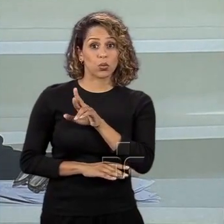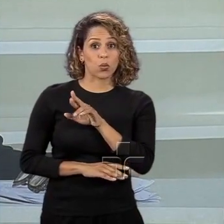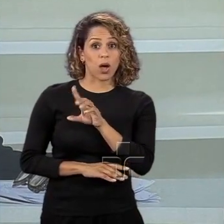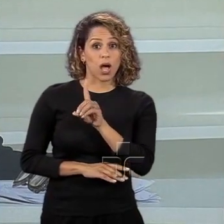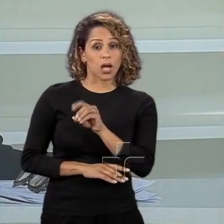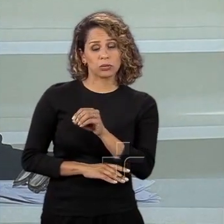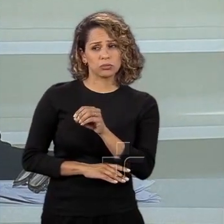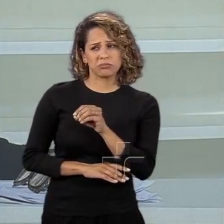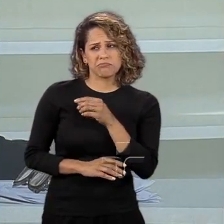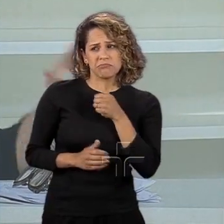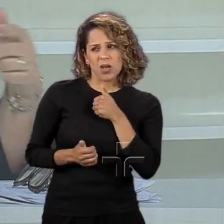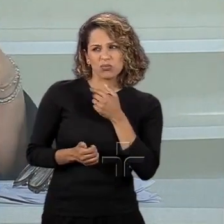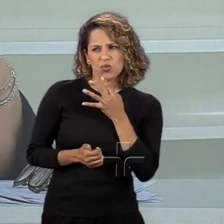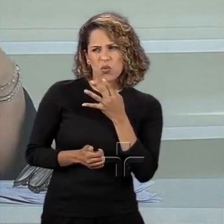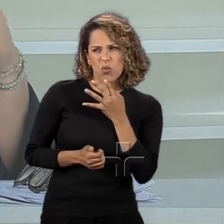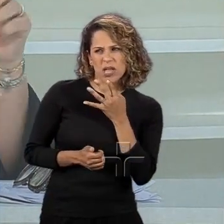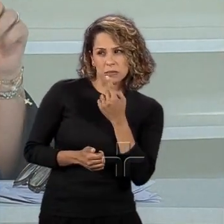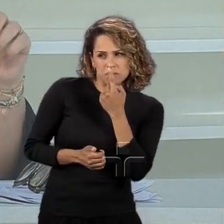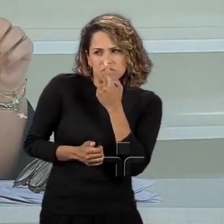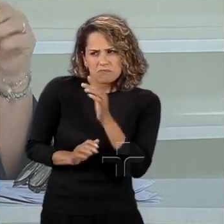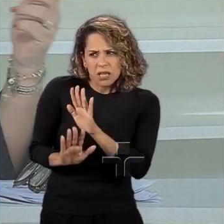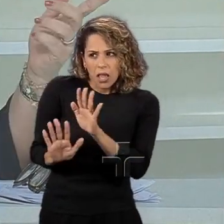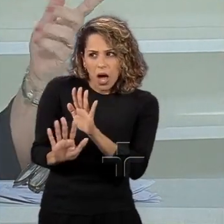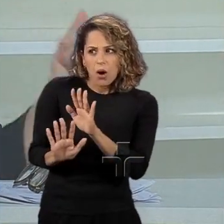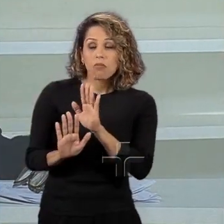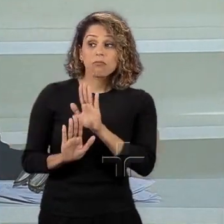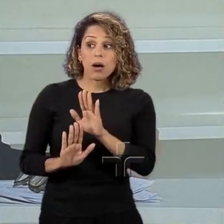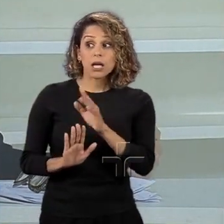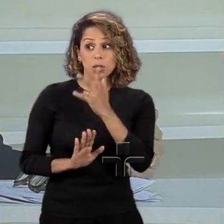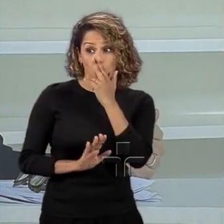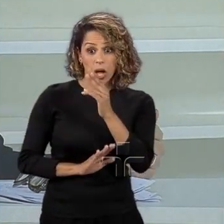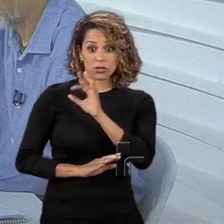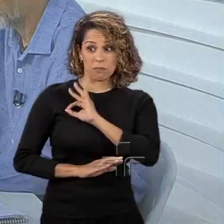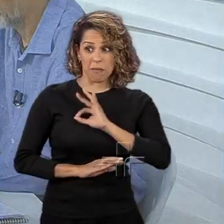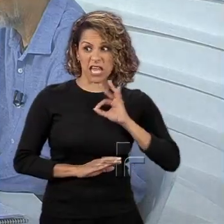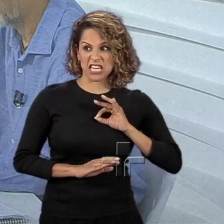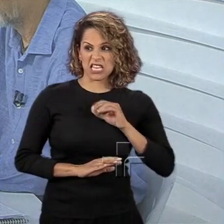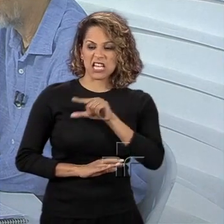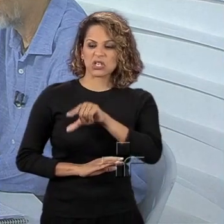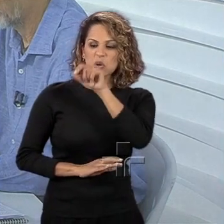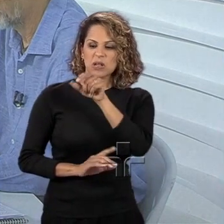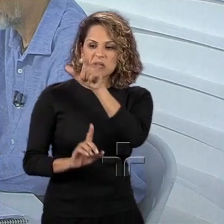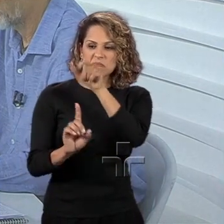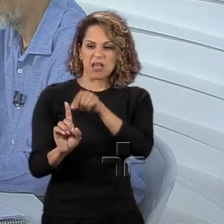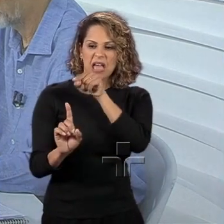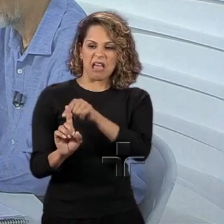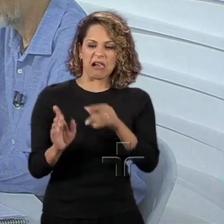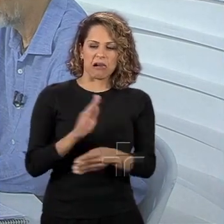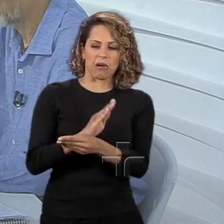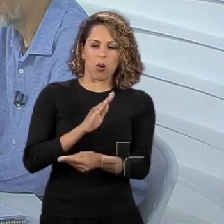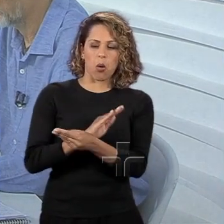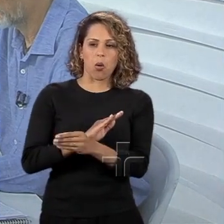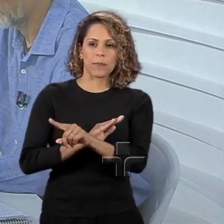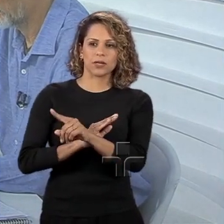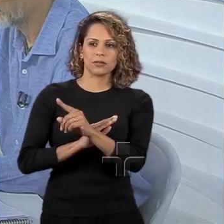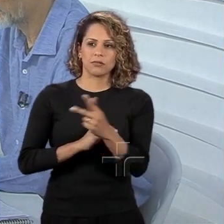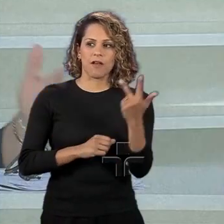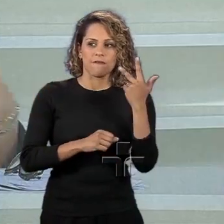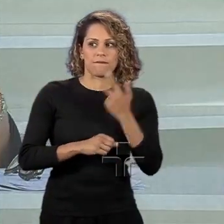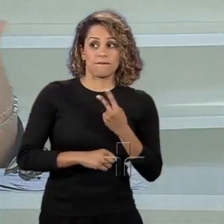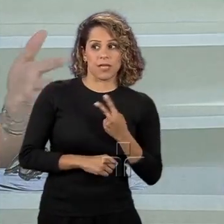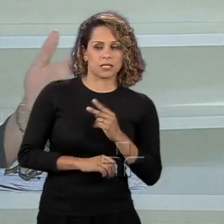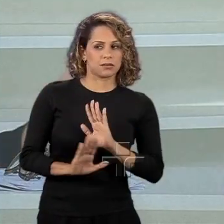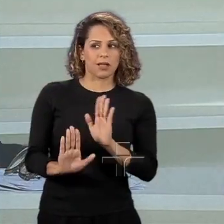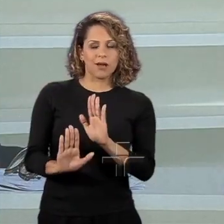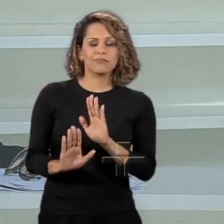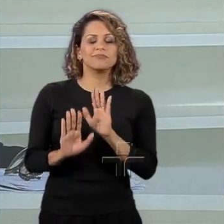relação de proximidade, mas eu tenho certeza que Marina Silva não ia escolher um corrupto para ser vice dela, em que pese as nossas diferenças, mas